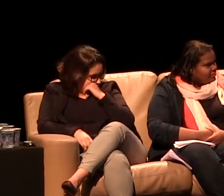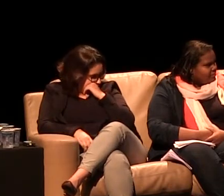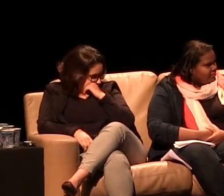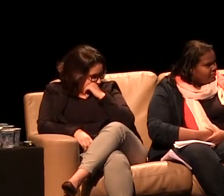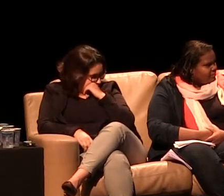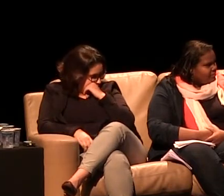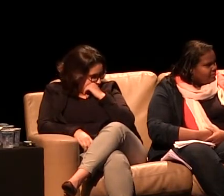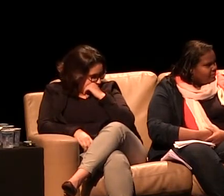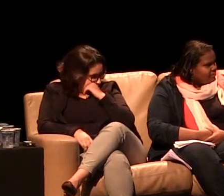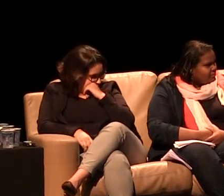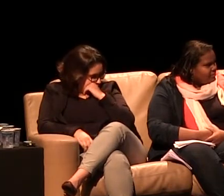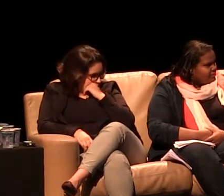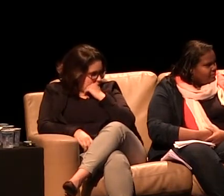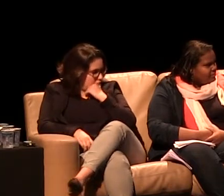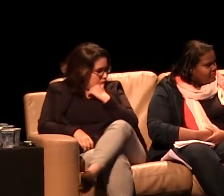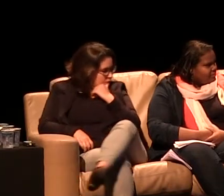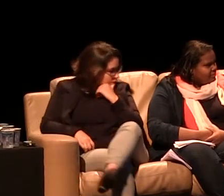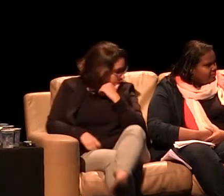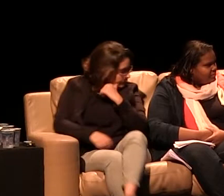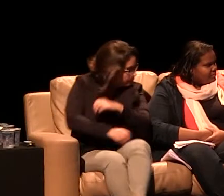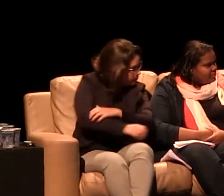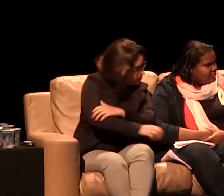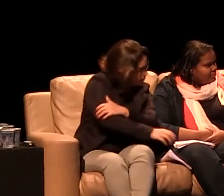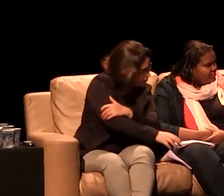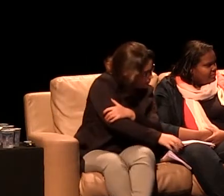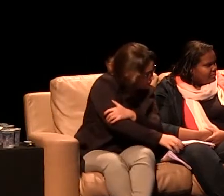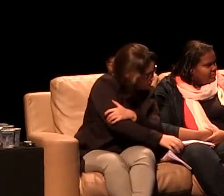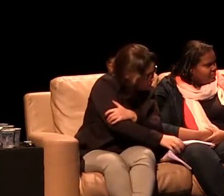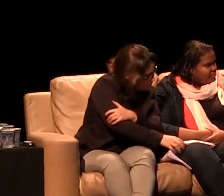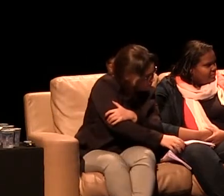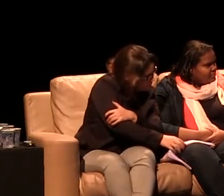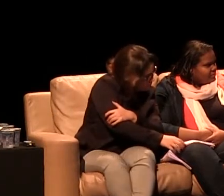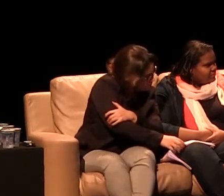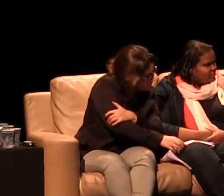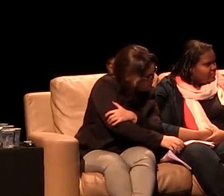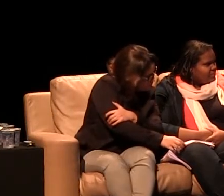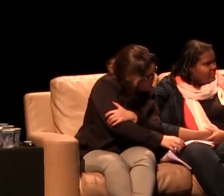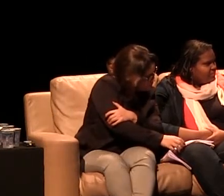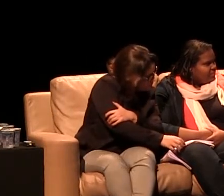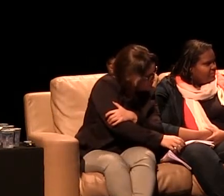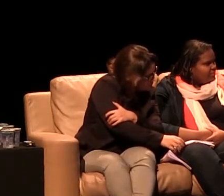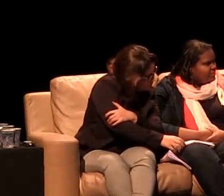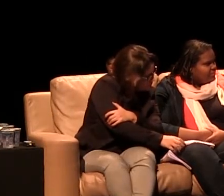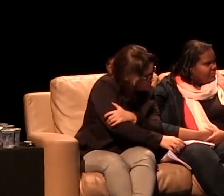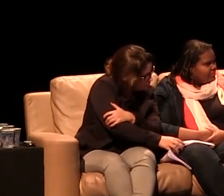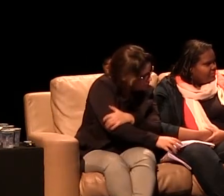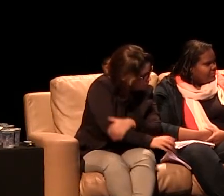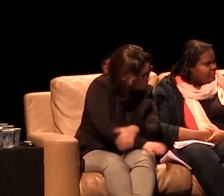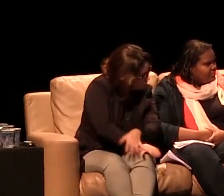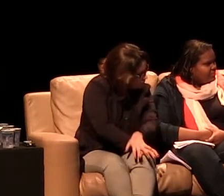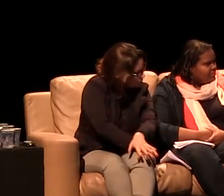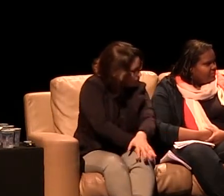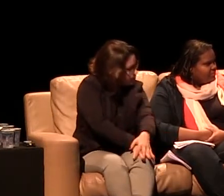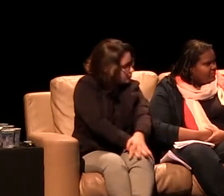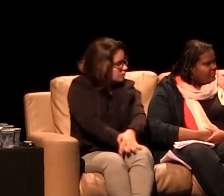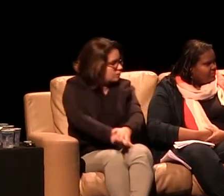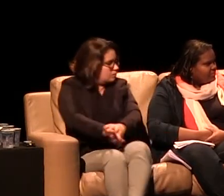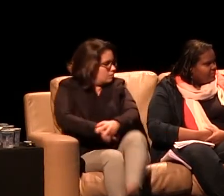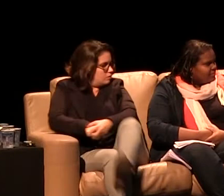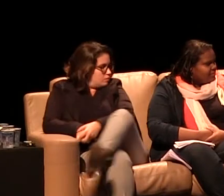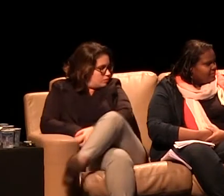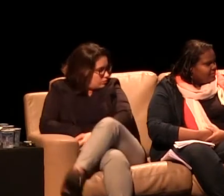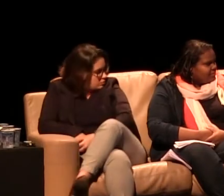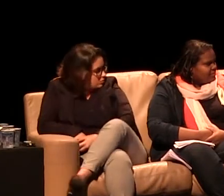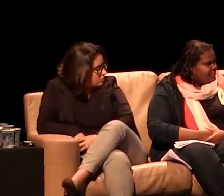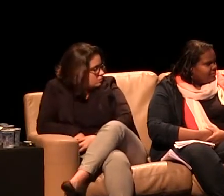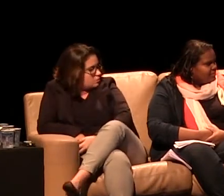o que semeia, há muita diferença. O semeador e o pregador é o nome. O que semeia e